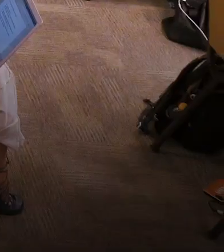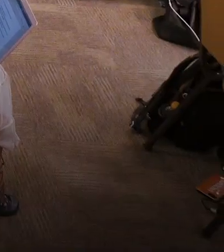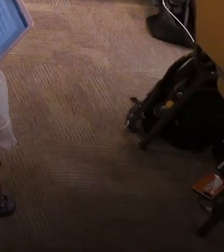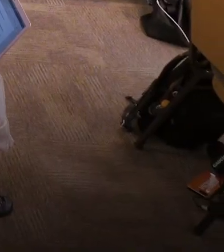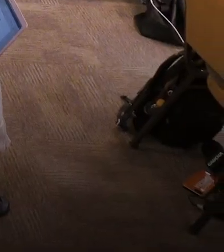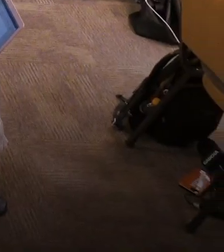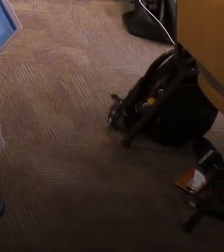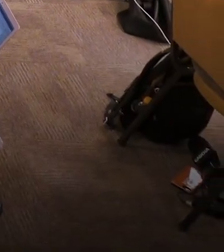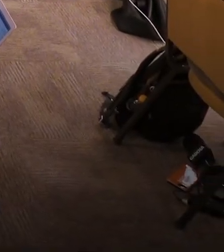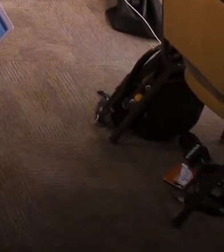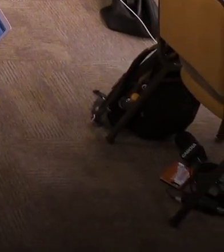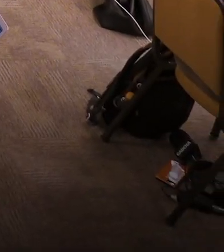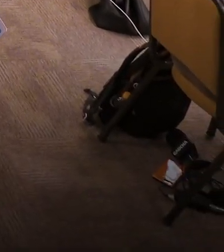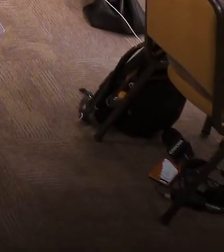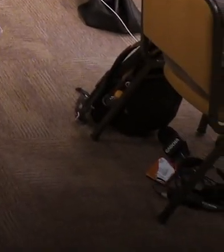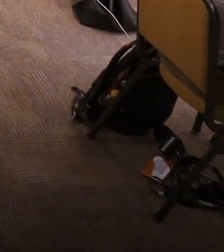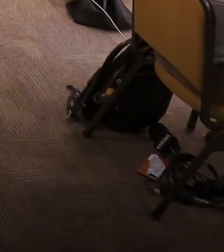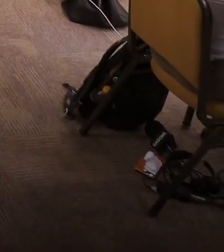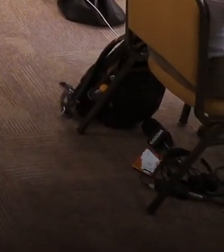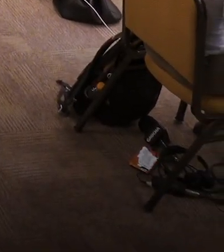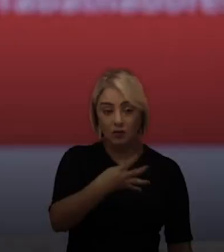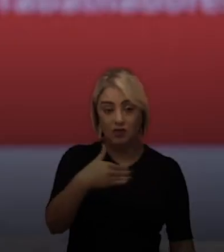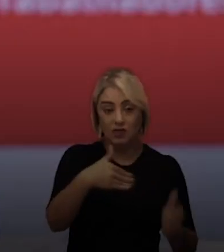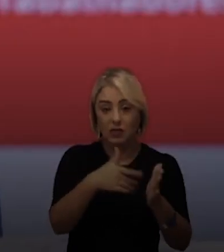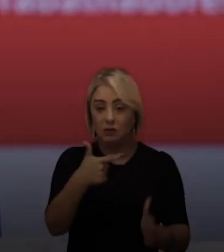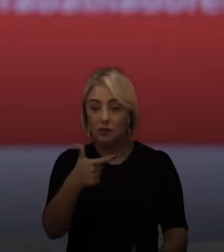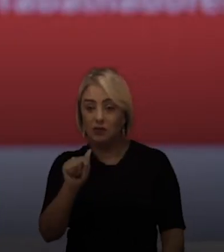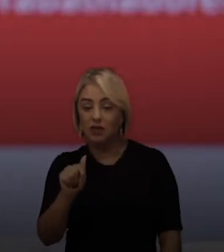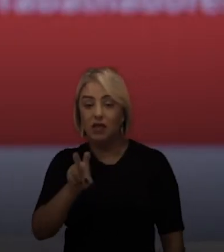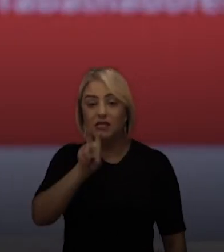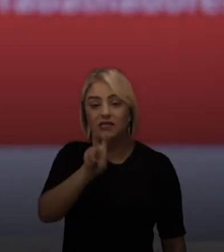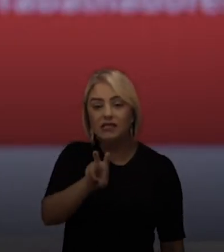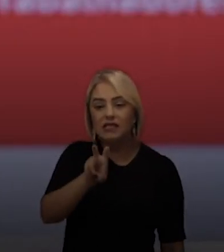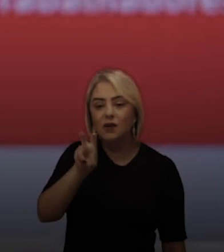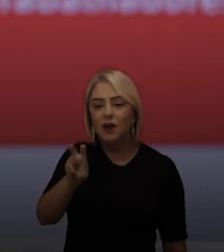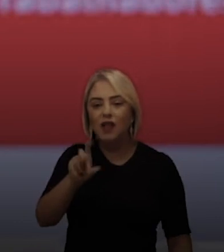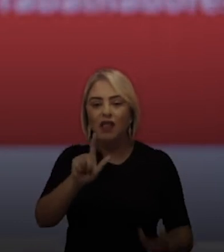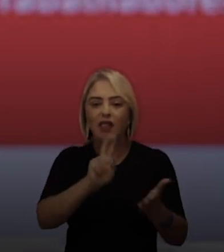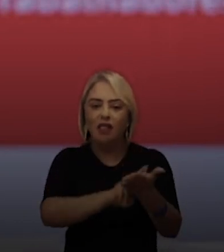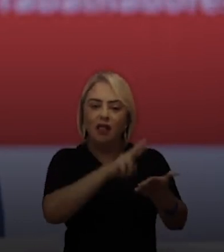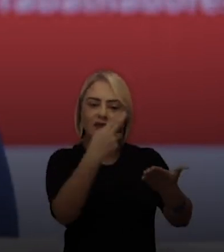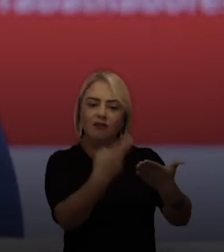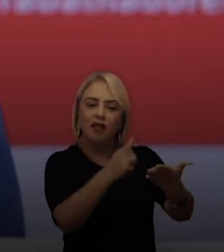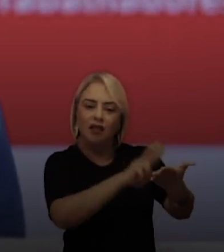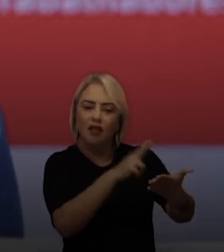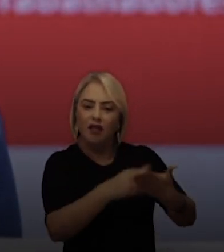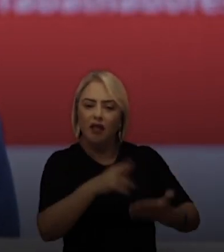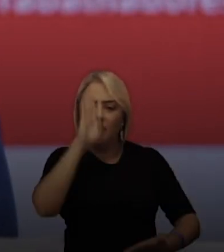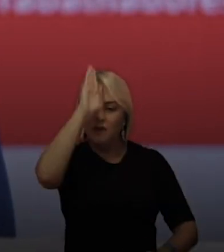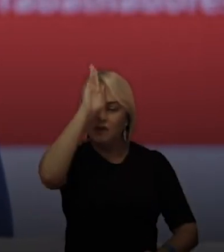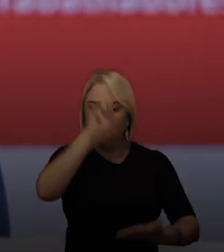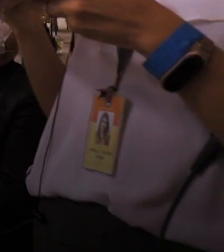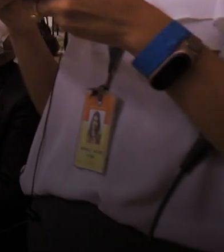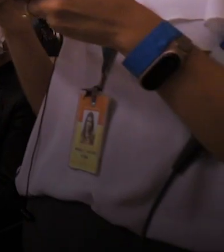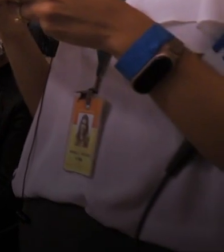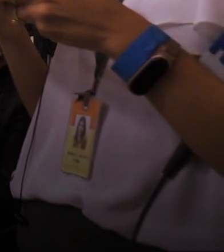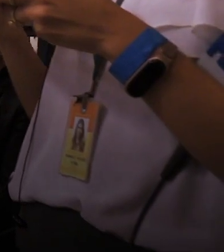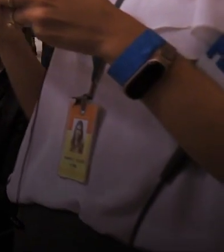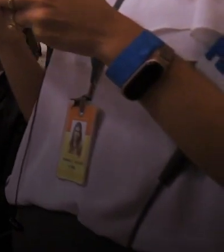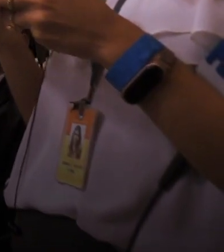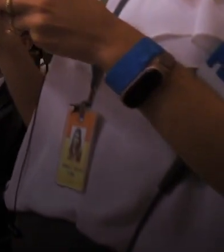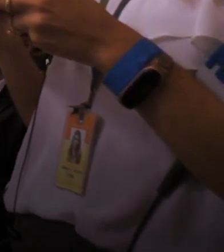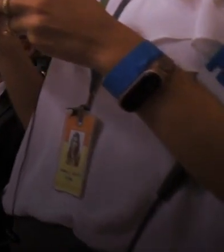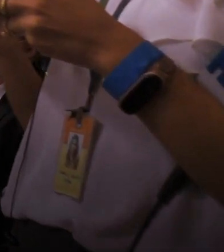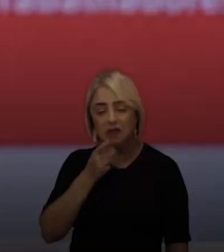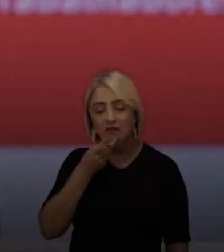693 editoriais contra Lula e contra o PT. Foram 55 capas das três principais revistas do Brasil. Uma mentira